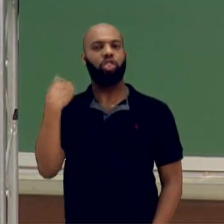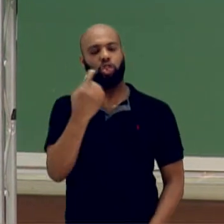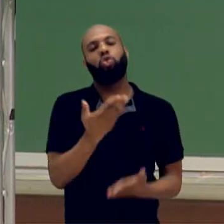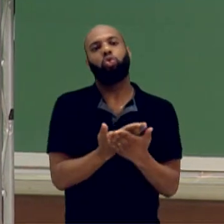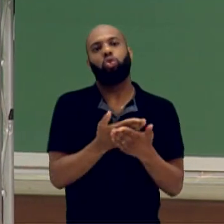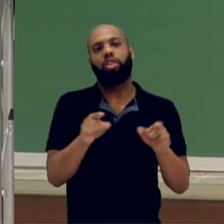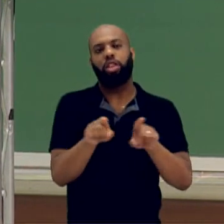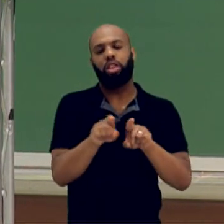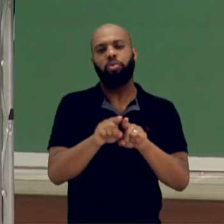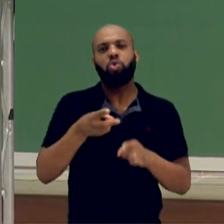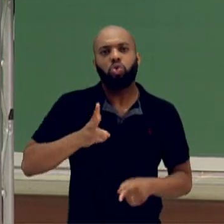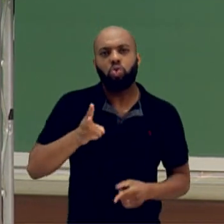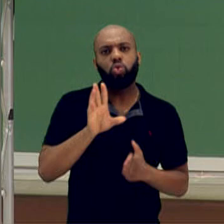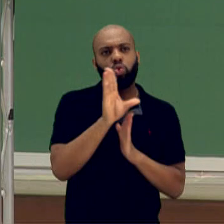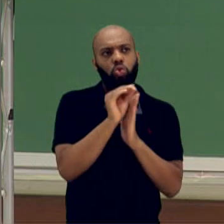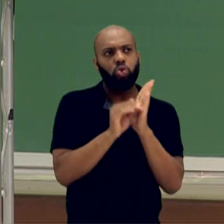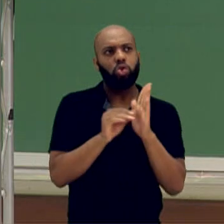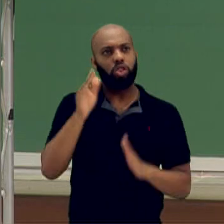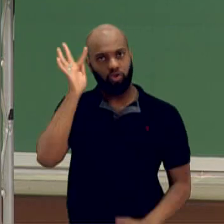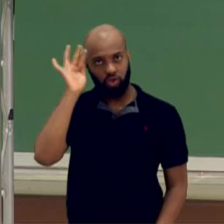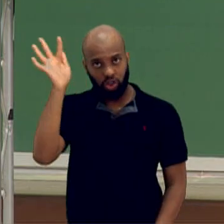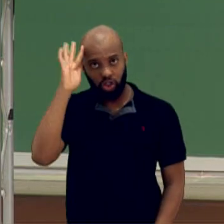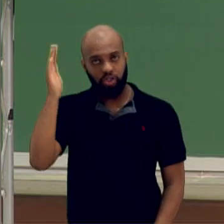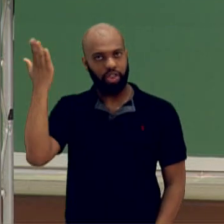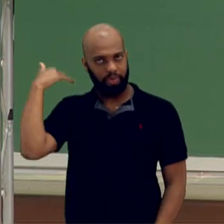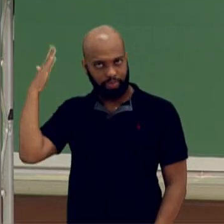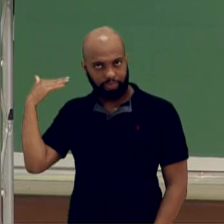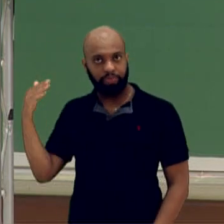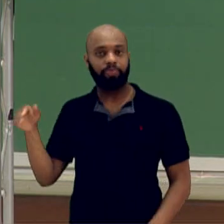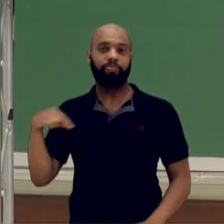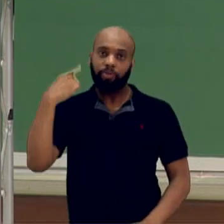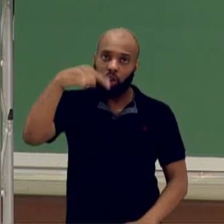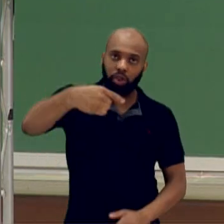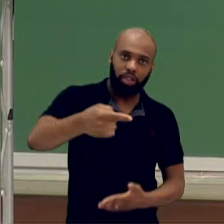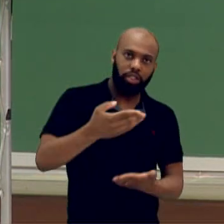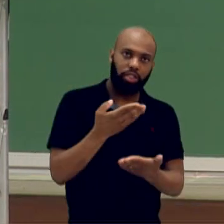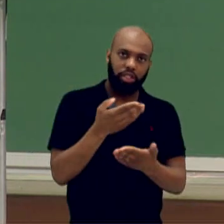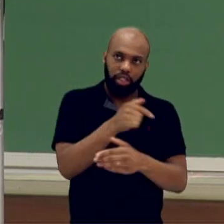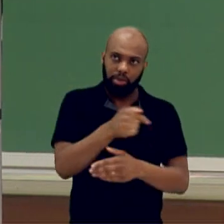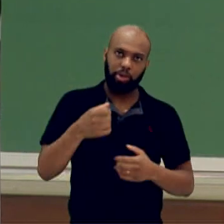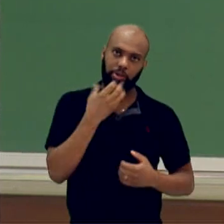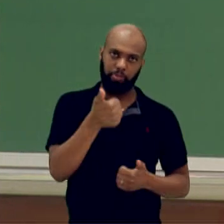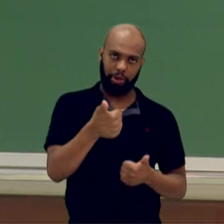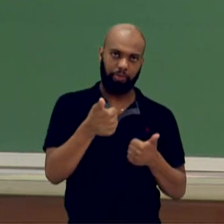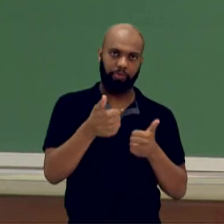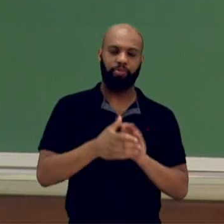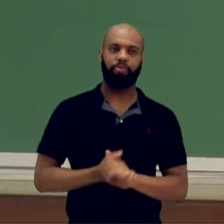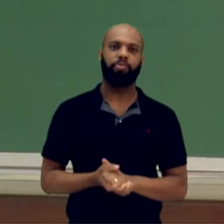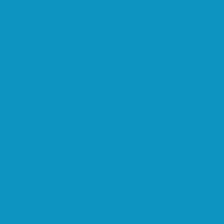Continuamos com os nossos conteúdos, né, da filosofia antiga na semana que vem e fiquem bem.